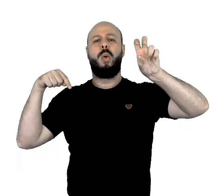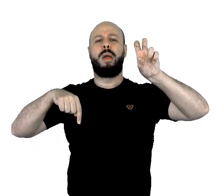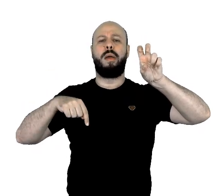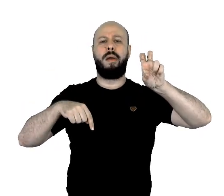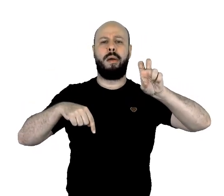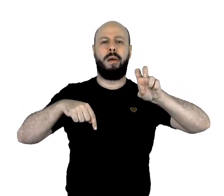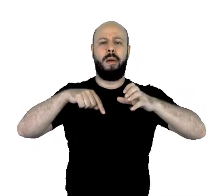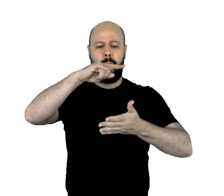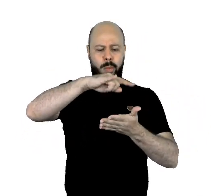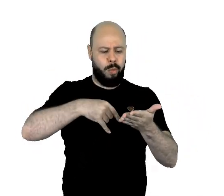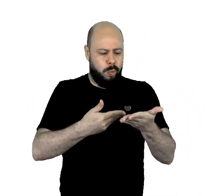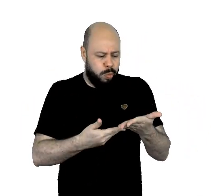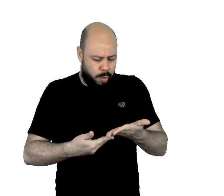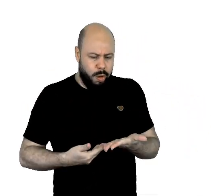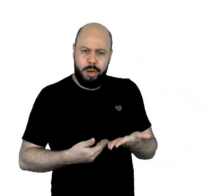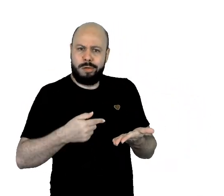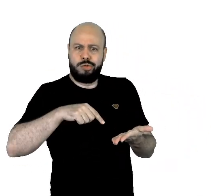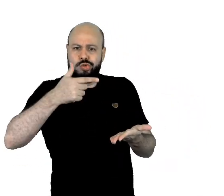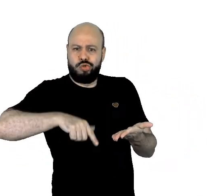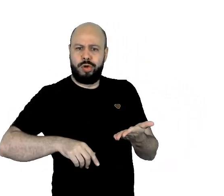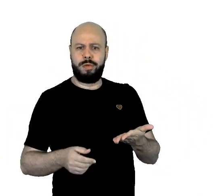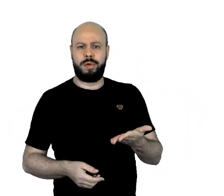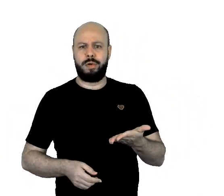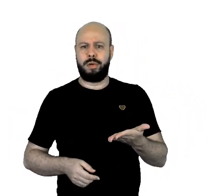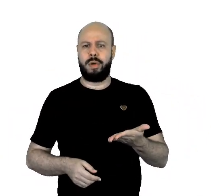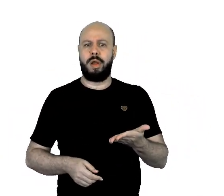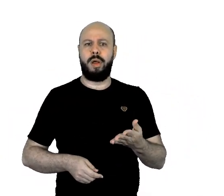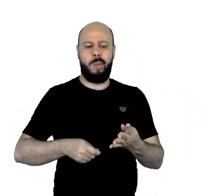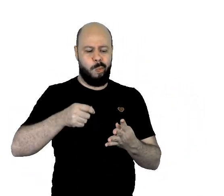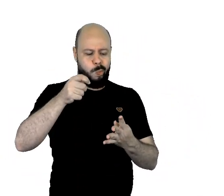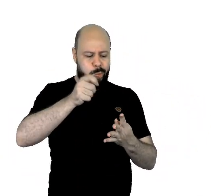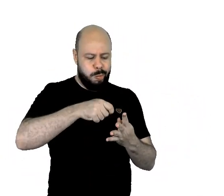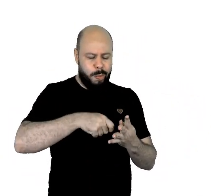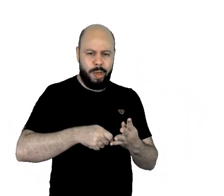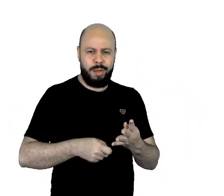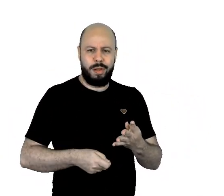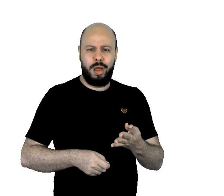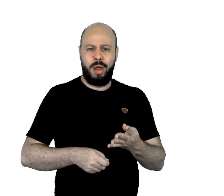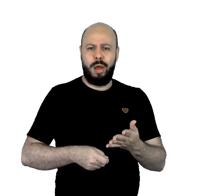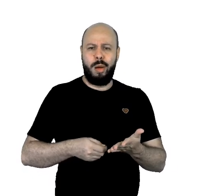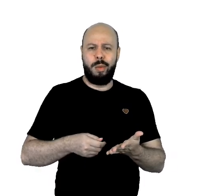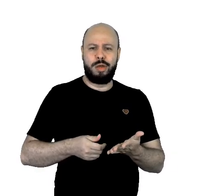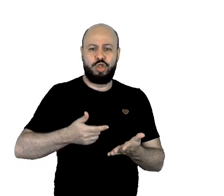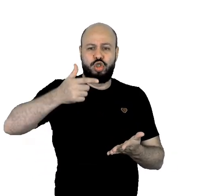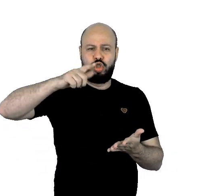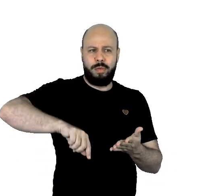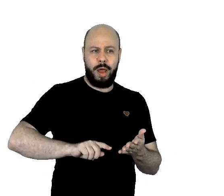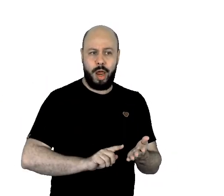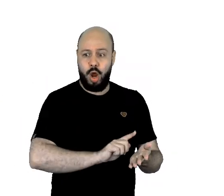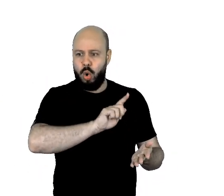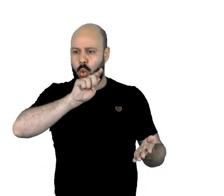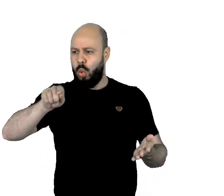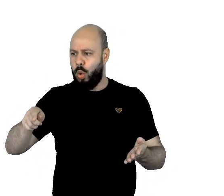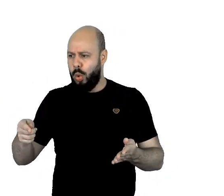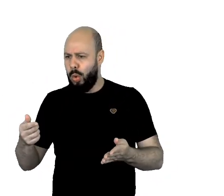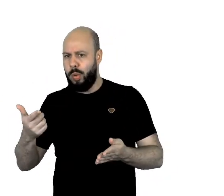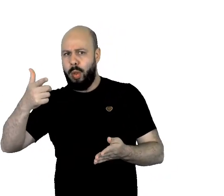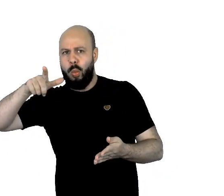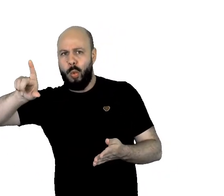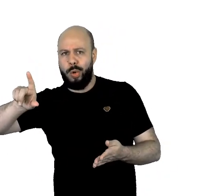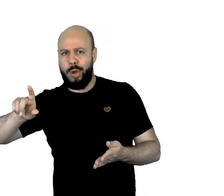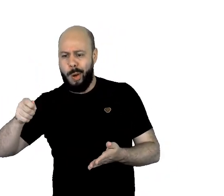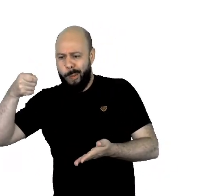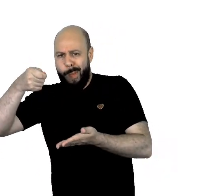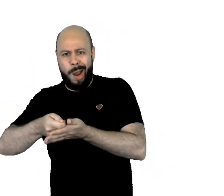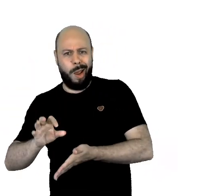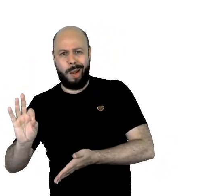reaviso do talão que chegou e o reaviso do outro que eu não paguei porque